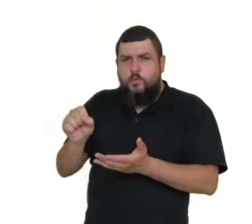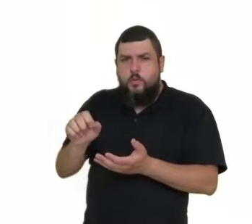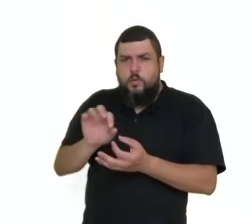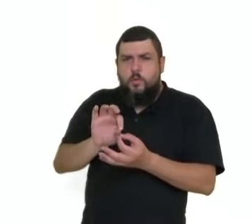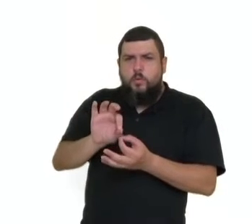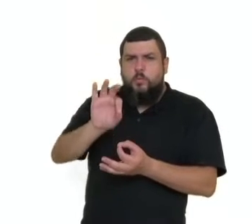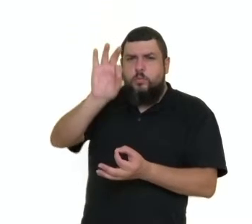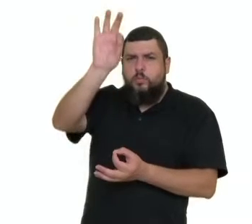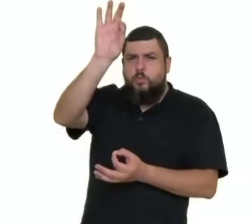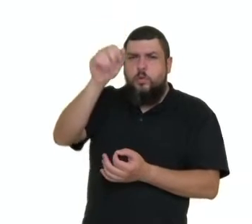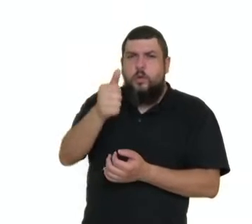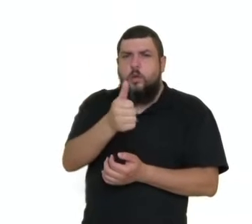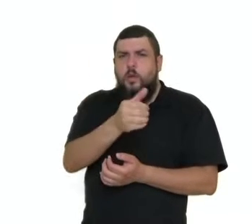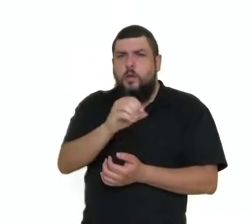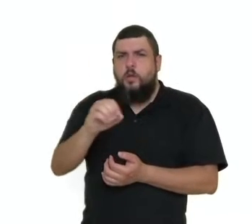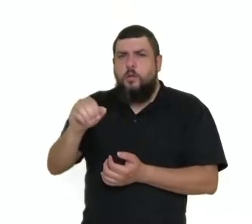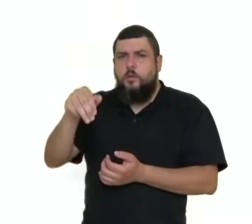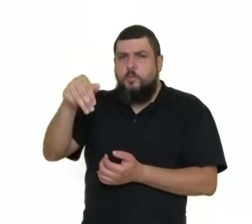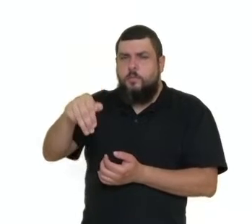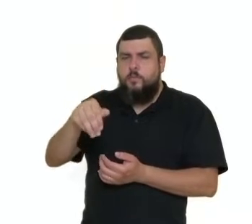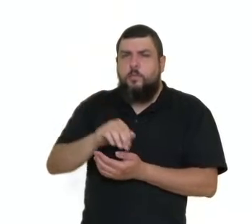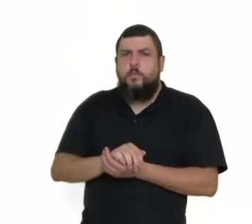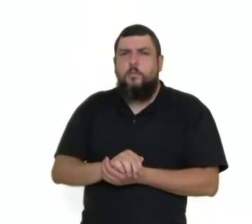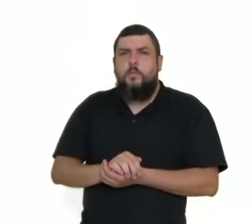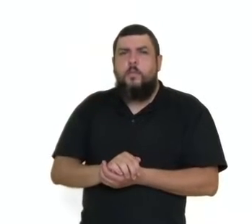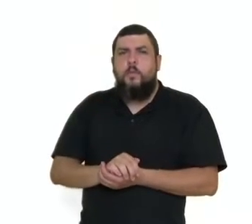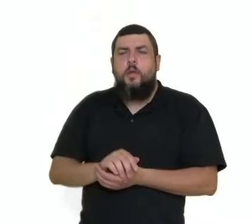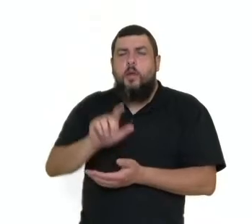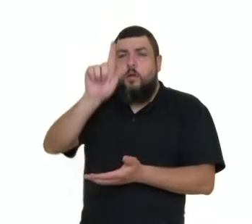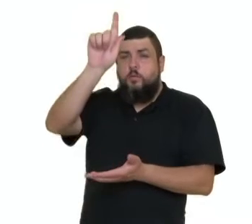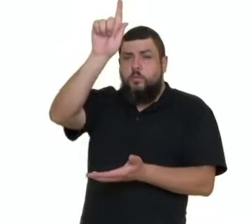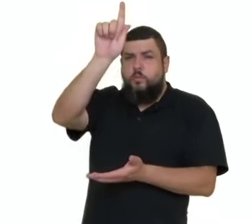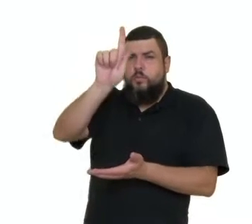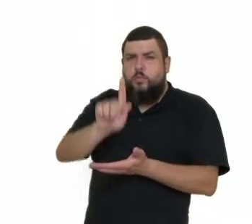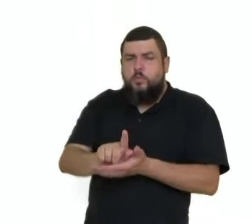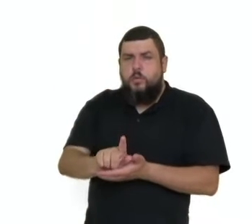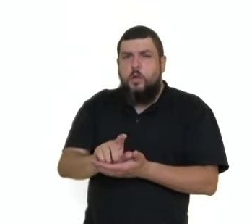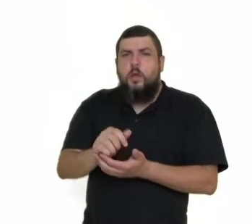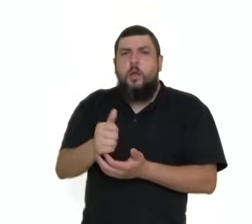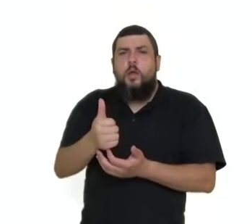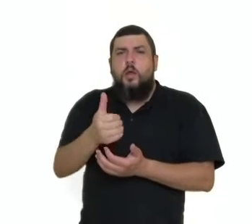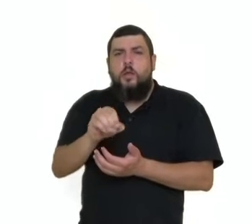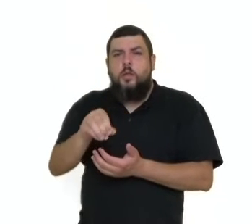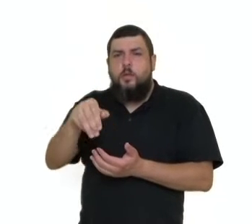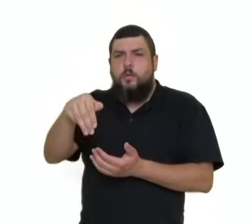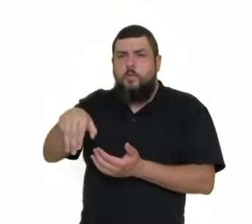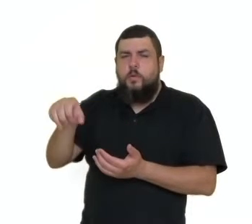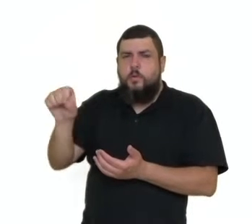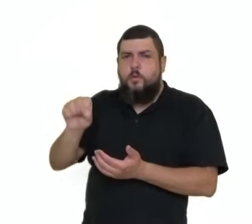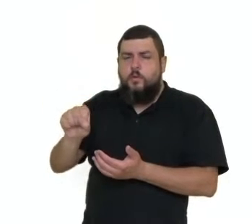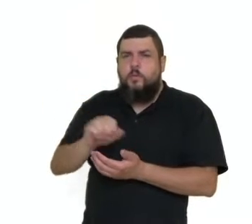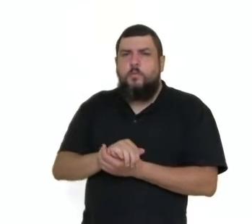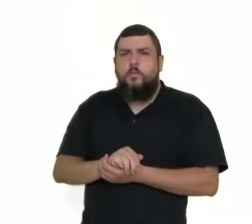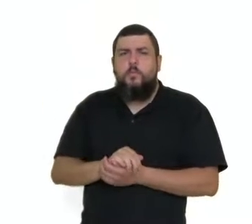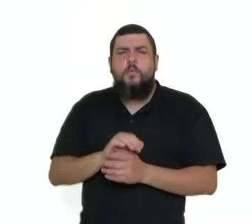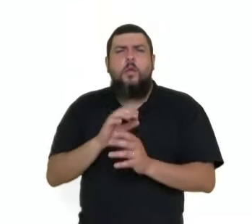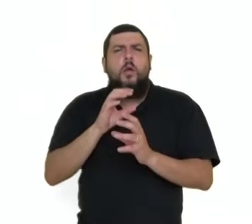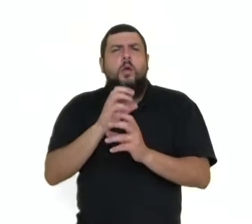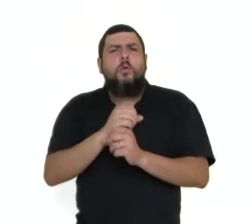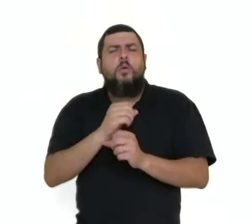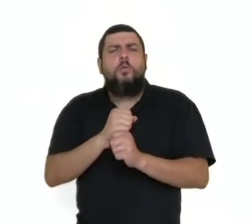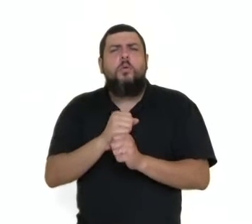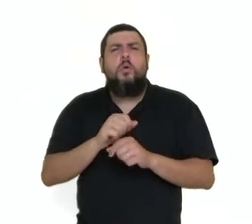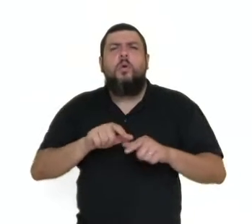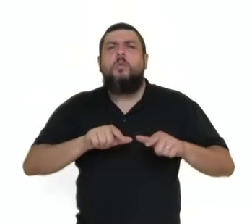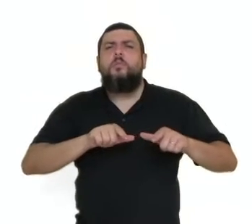100 metros. A aceleração da gravidade no local é de 10 metros por segundo. Pergunta, calcule o trabalho